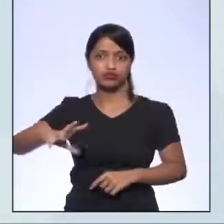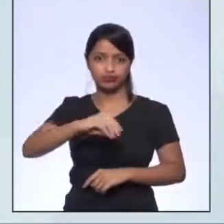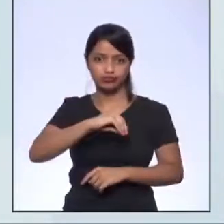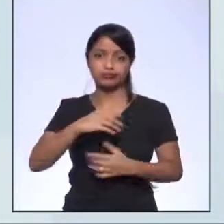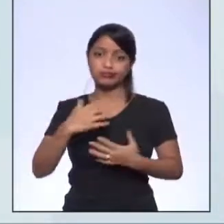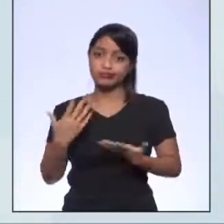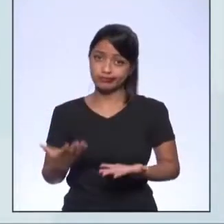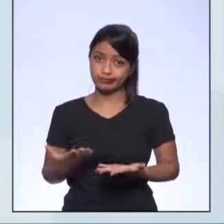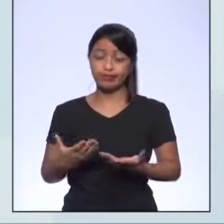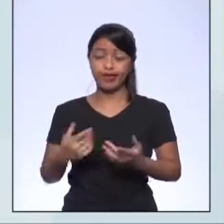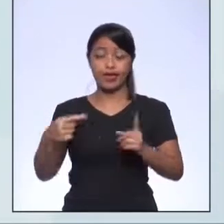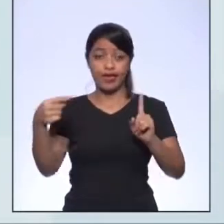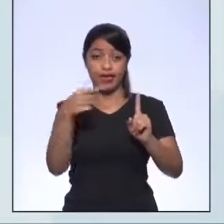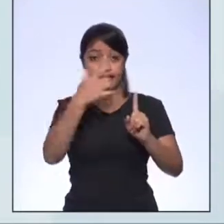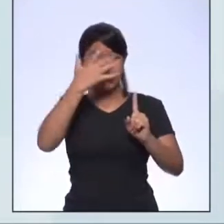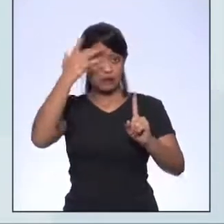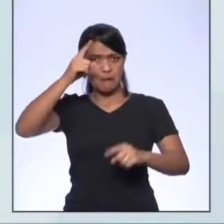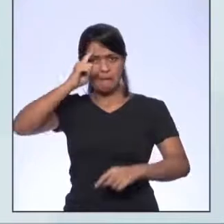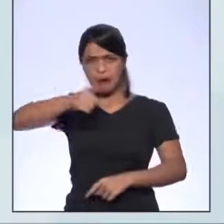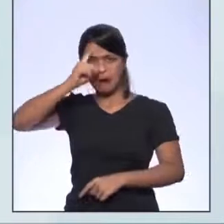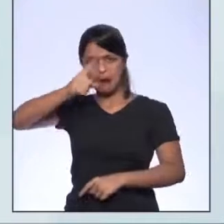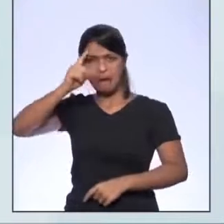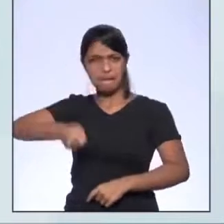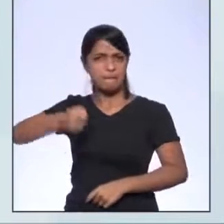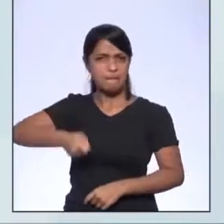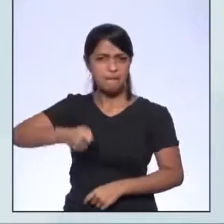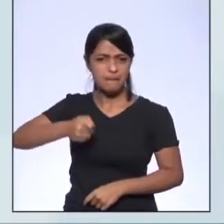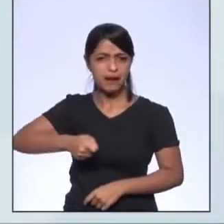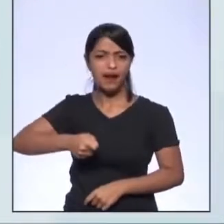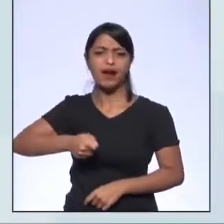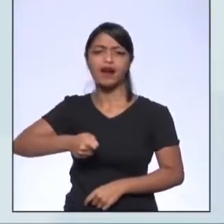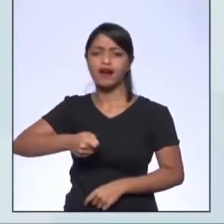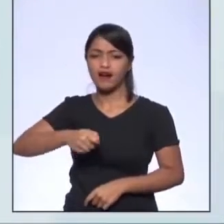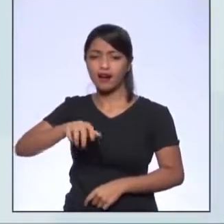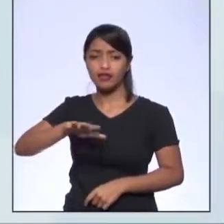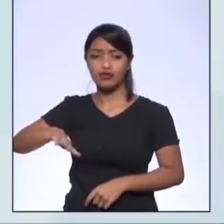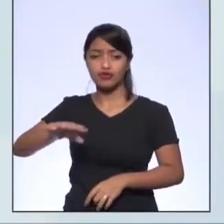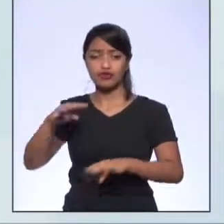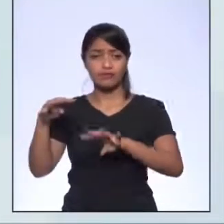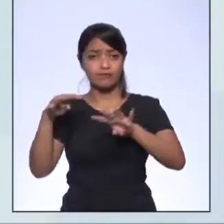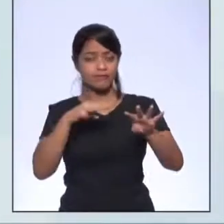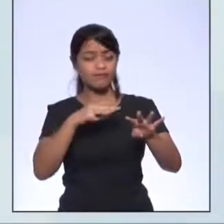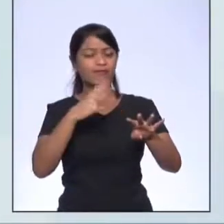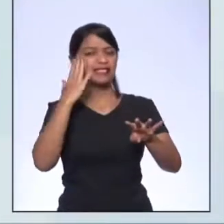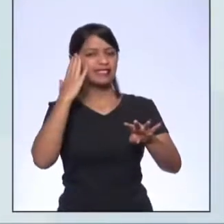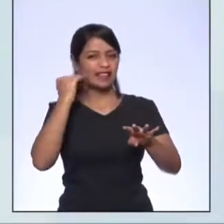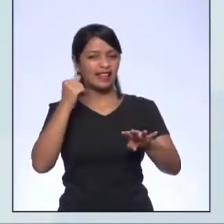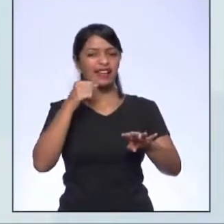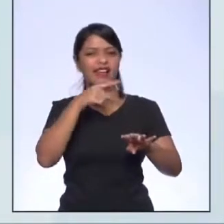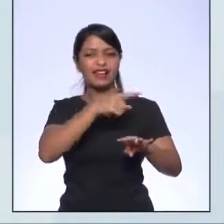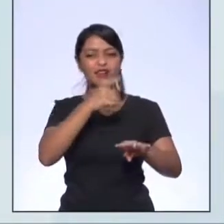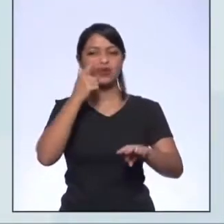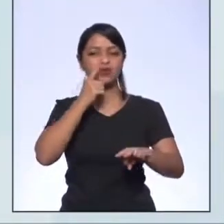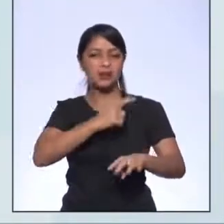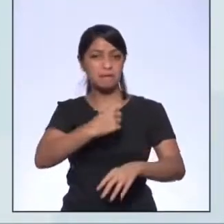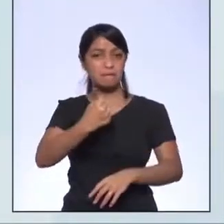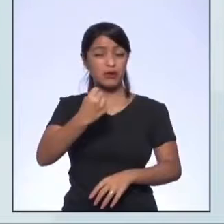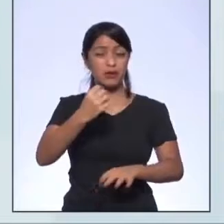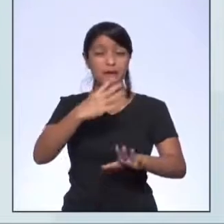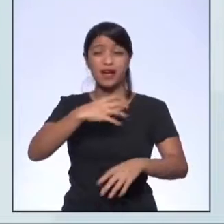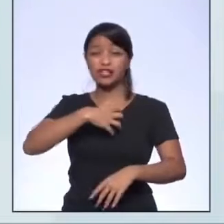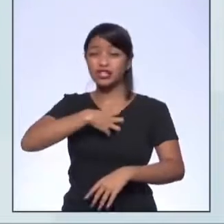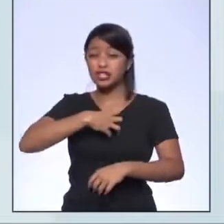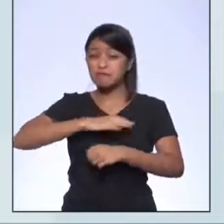governava com tirania, o tirano, ficou conhecida como quem se agarra ao poder por meios cruéis